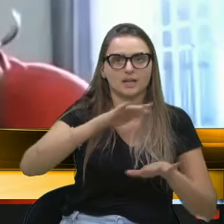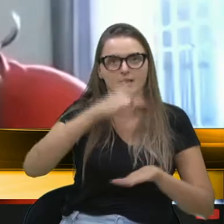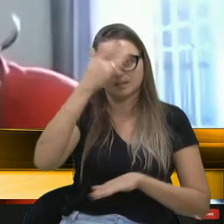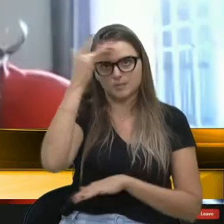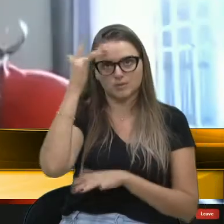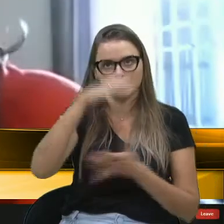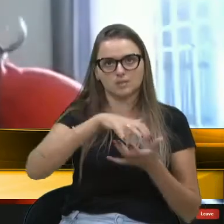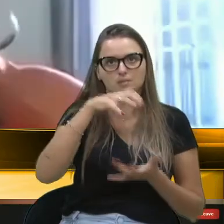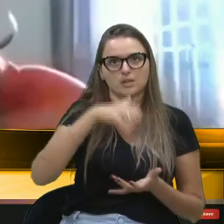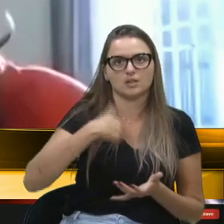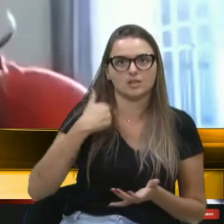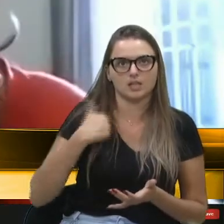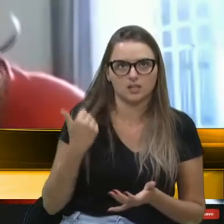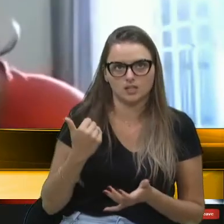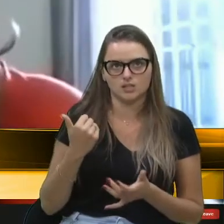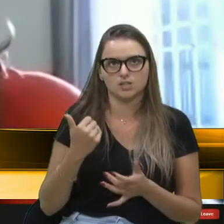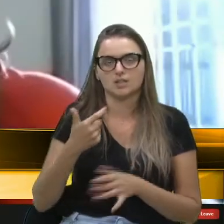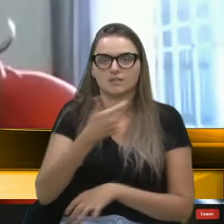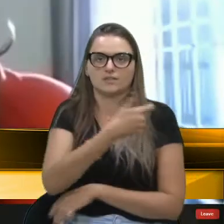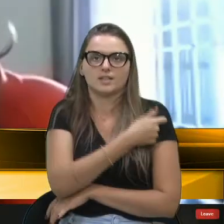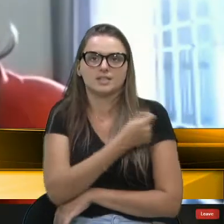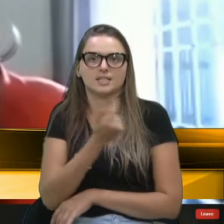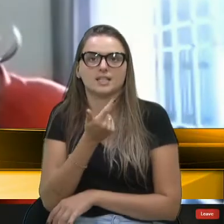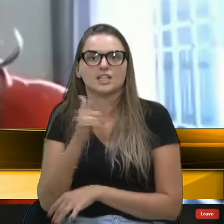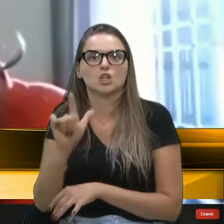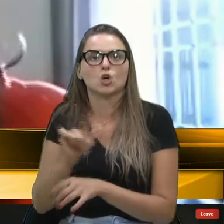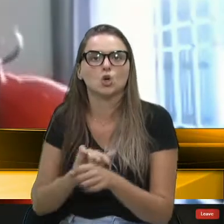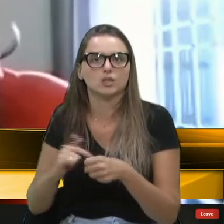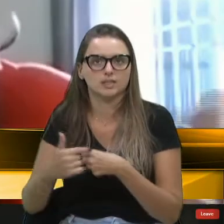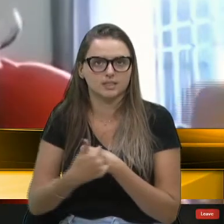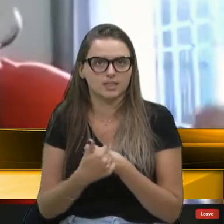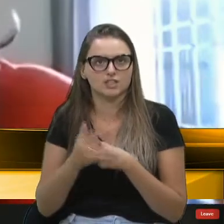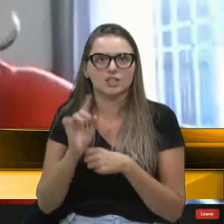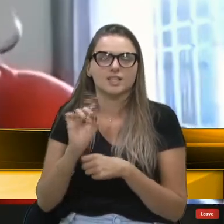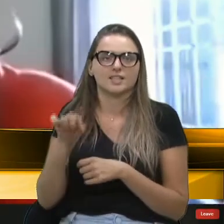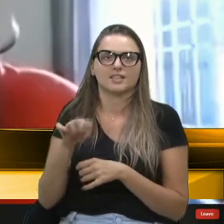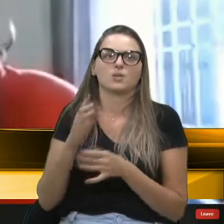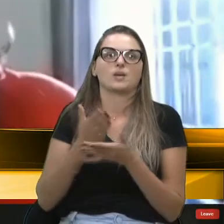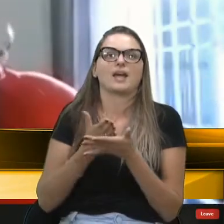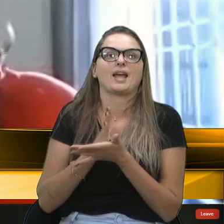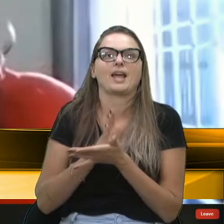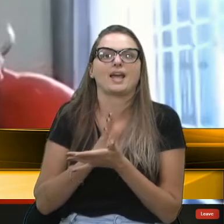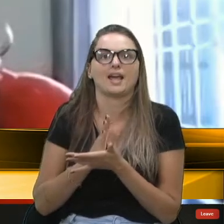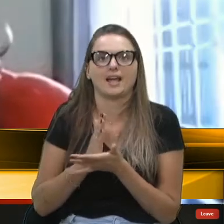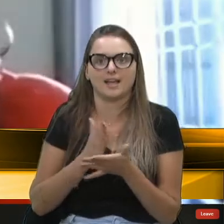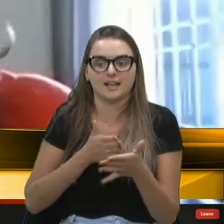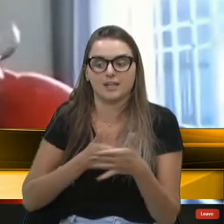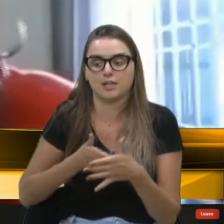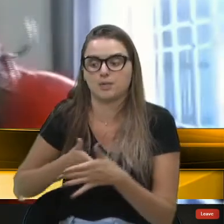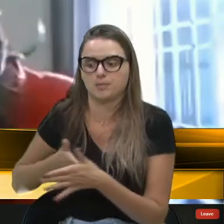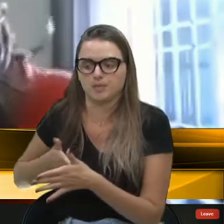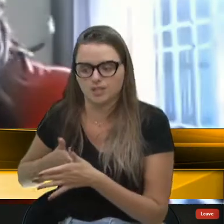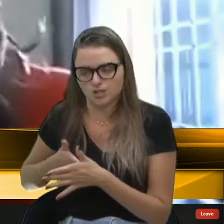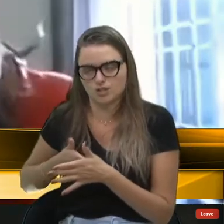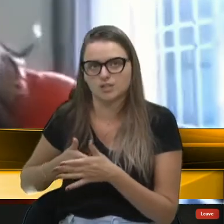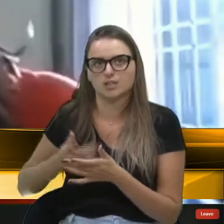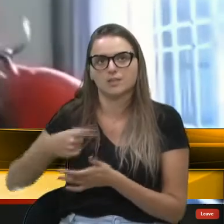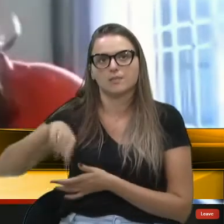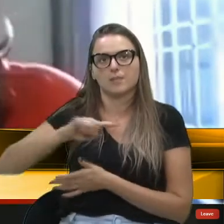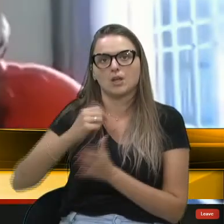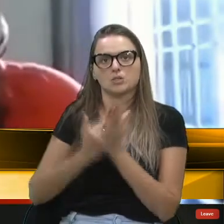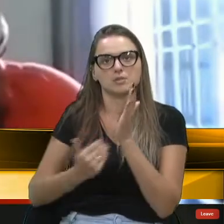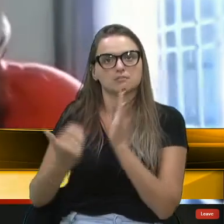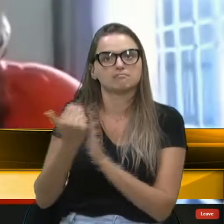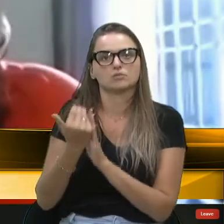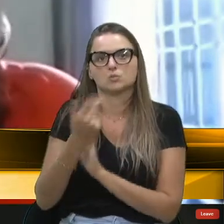eles estão se vacinando em outros municípios. A gente não pode, ninguém é engessado assim, né? Acho que essa fala a gente já tem que superar.